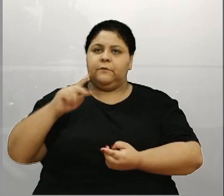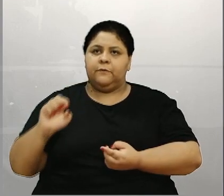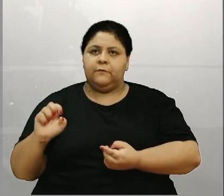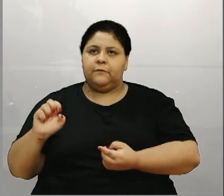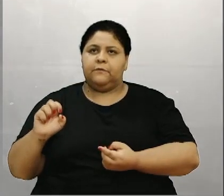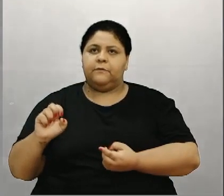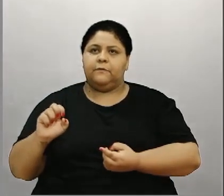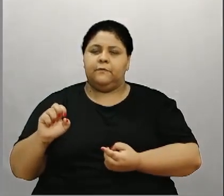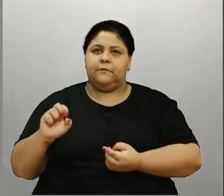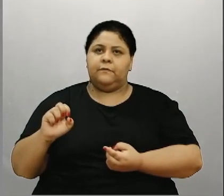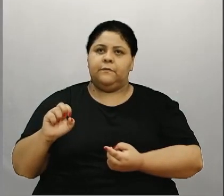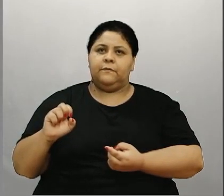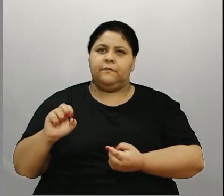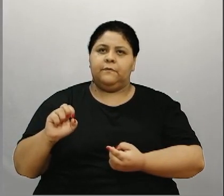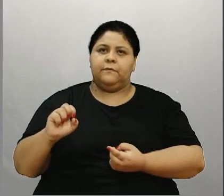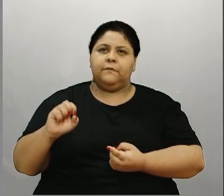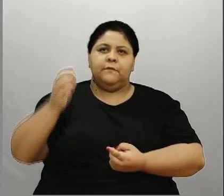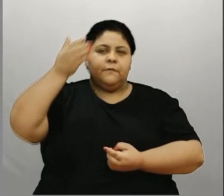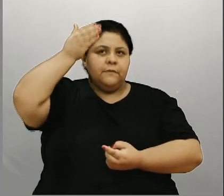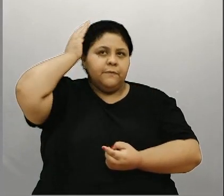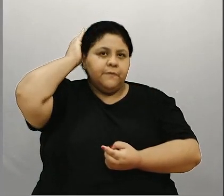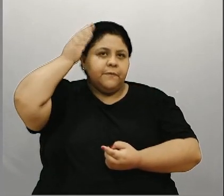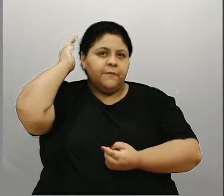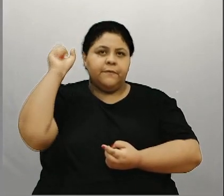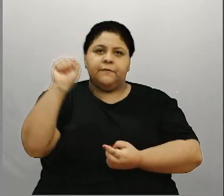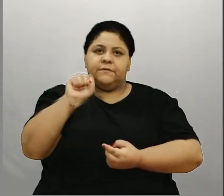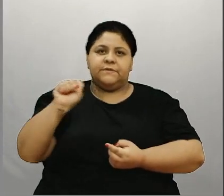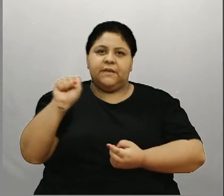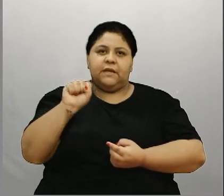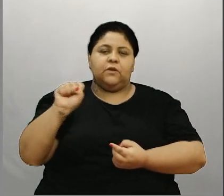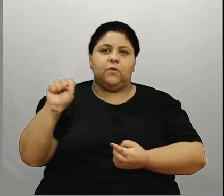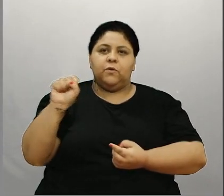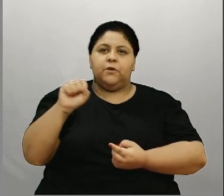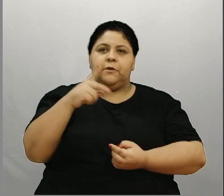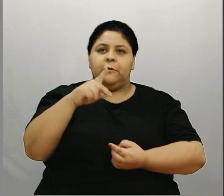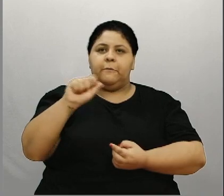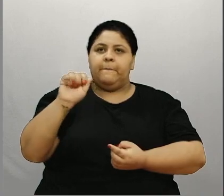sempre prefeito Alceu Barbosa Velho, o senador Paim, a Lara